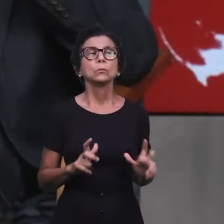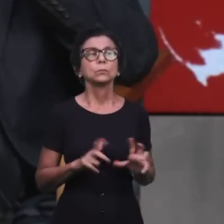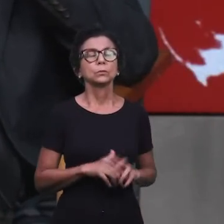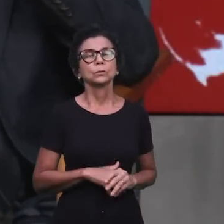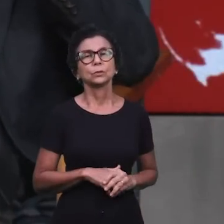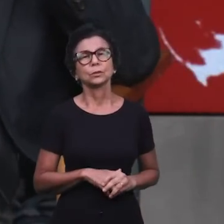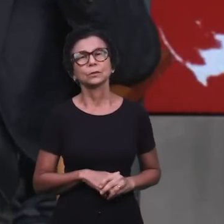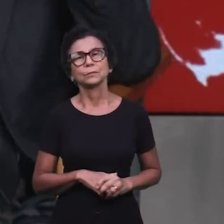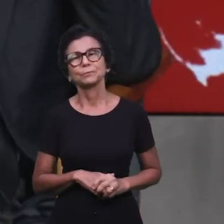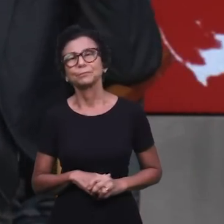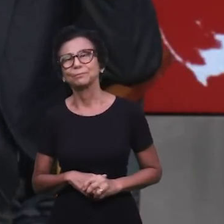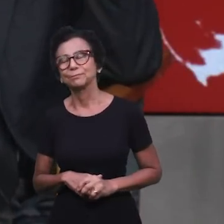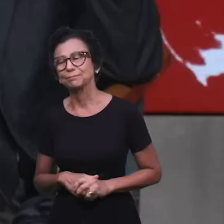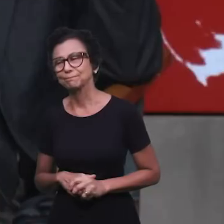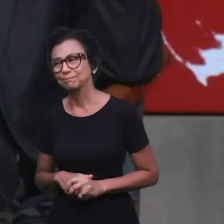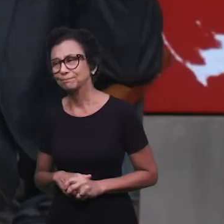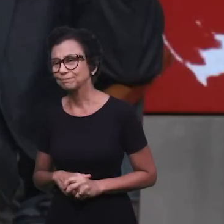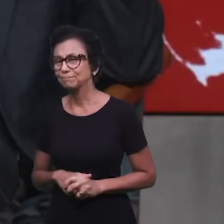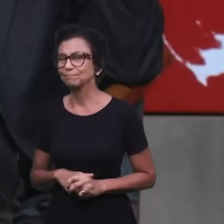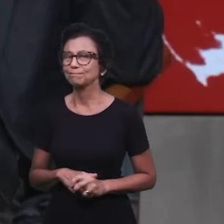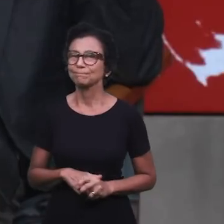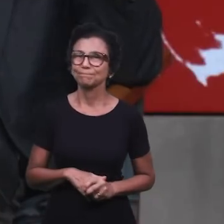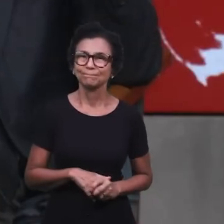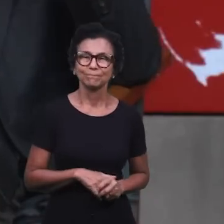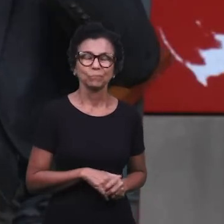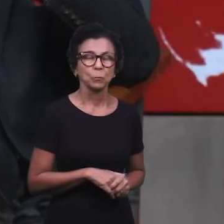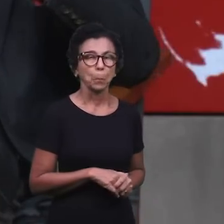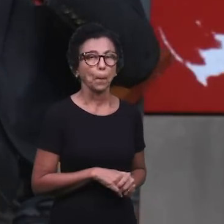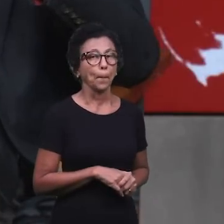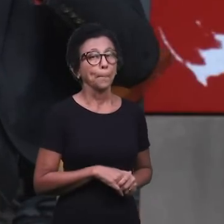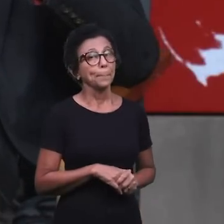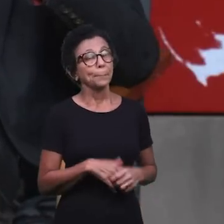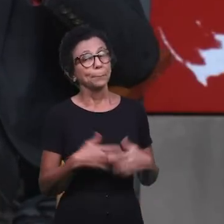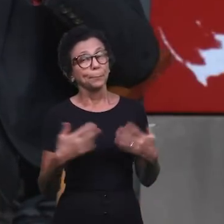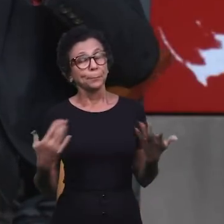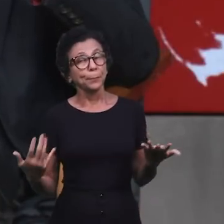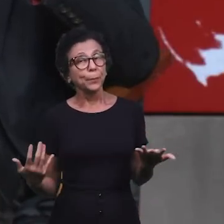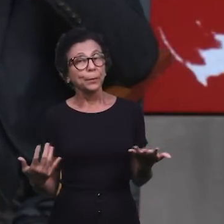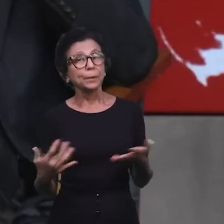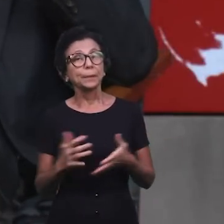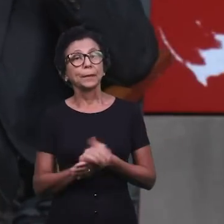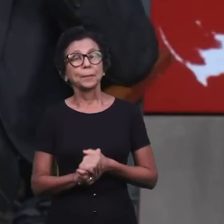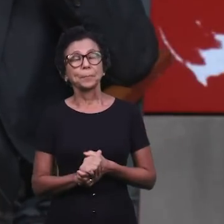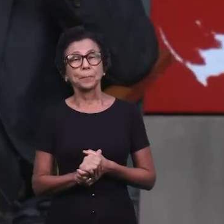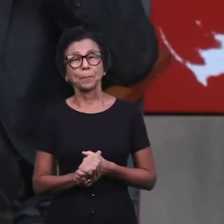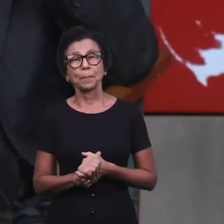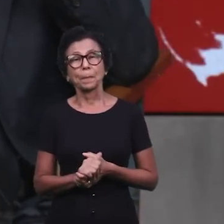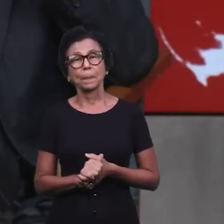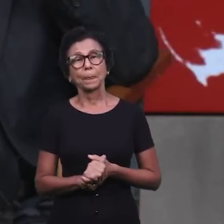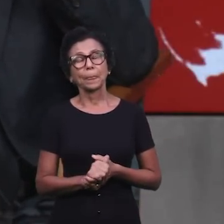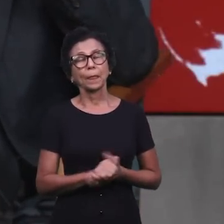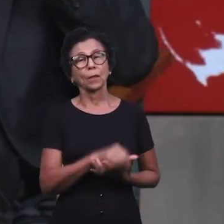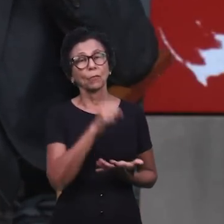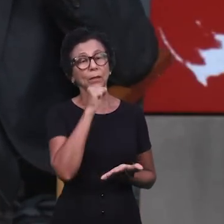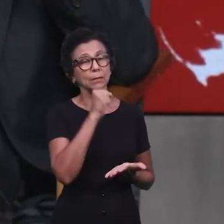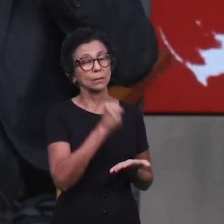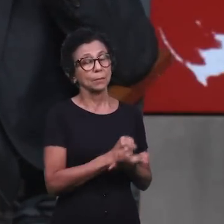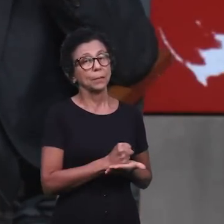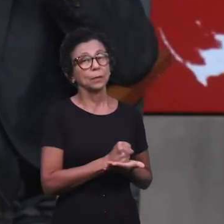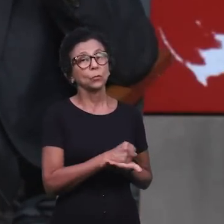apontado. Porque o que vinha até aquele momento não era um cordeiro perfeito.